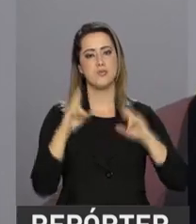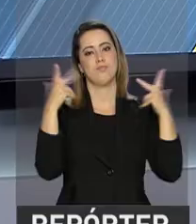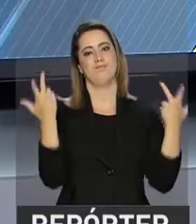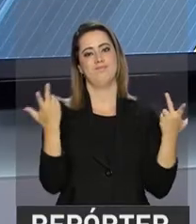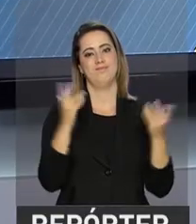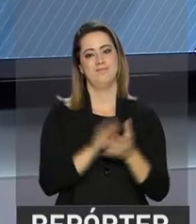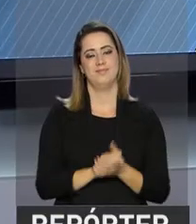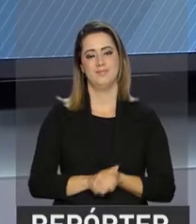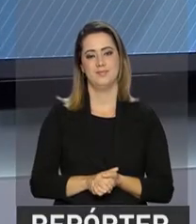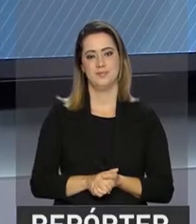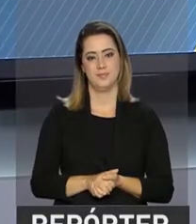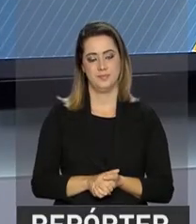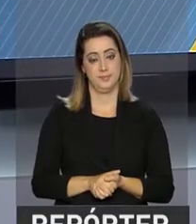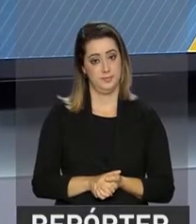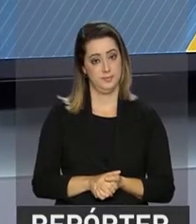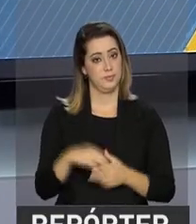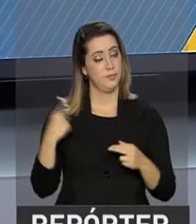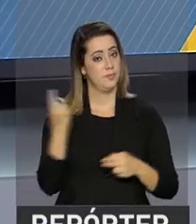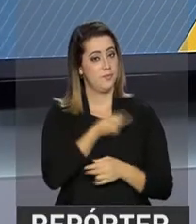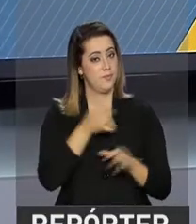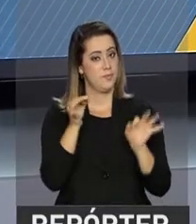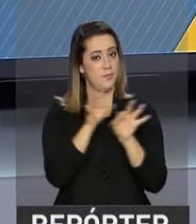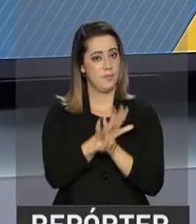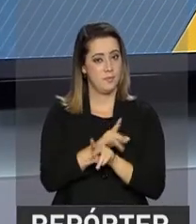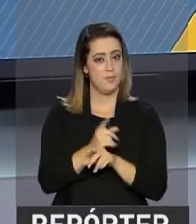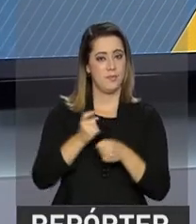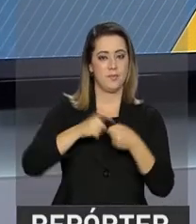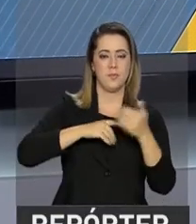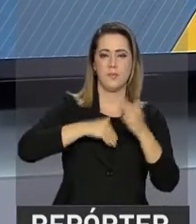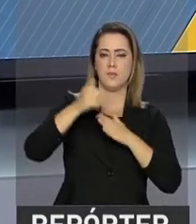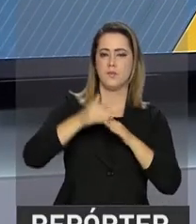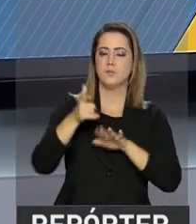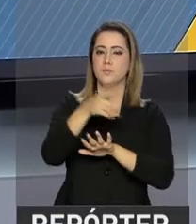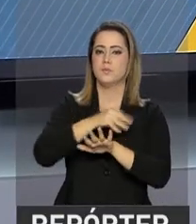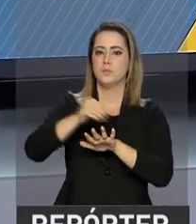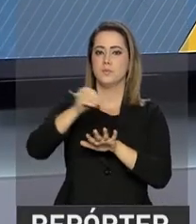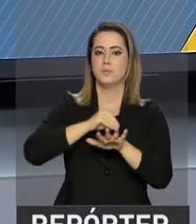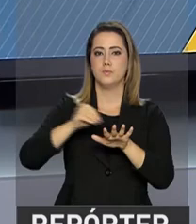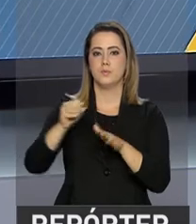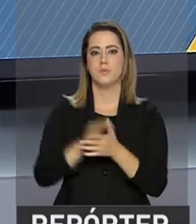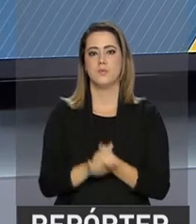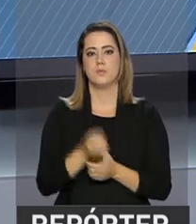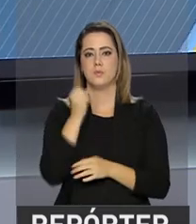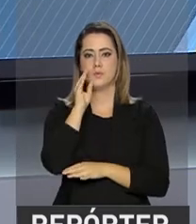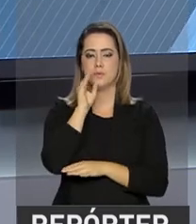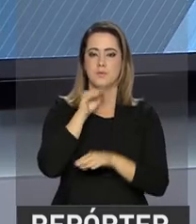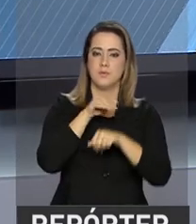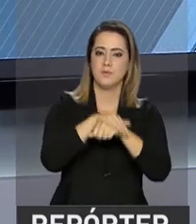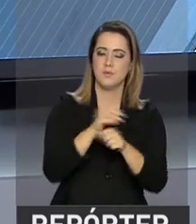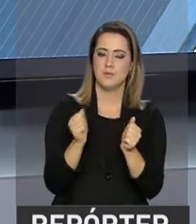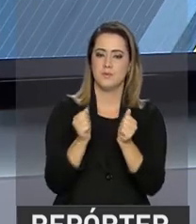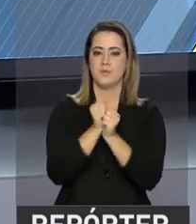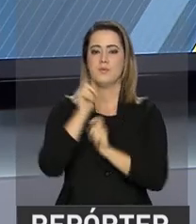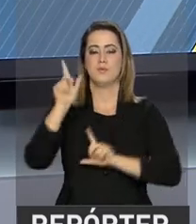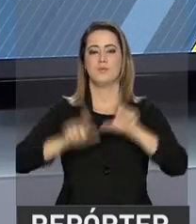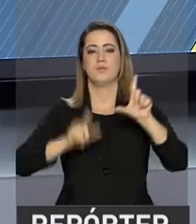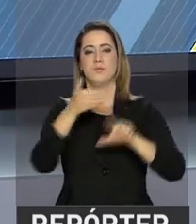diferença. Nós ficamos por aqui. Voltamos a qualquer momento com outras informações. Uma boa noite para você